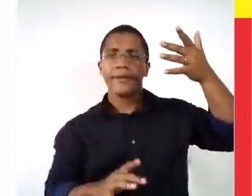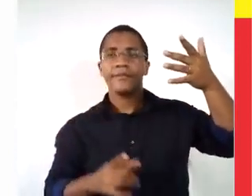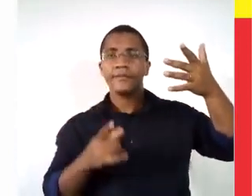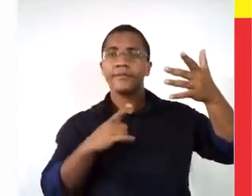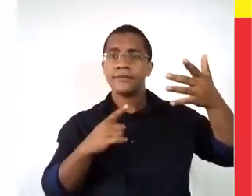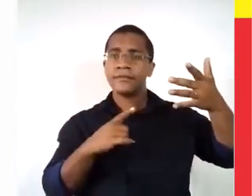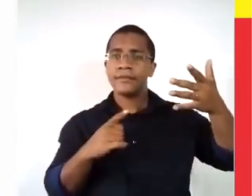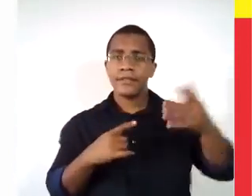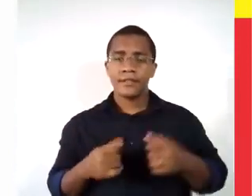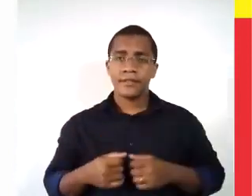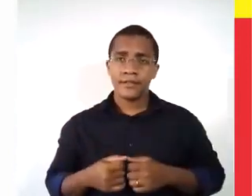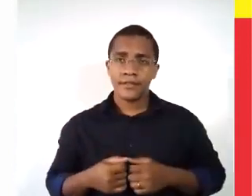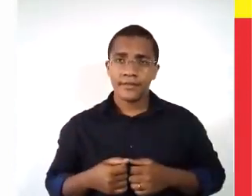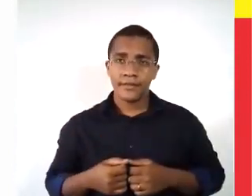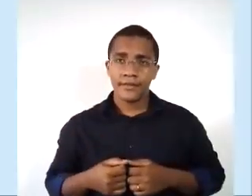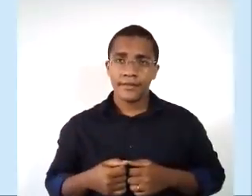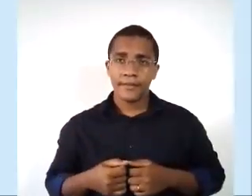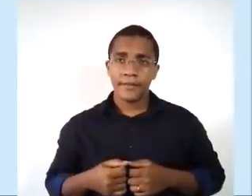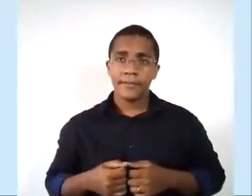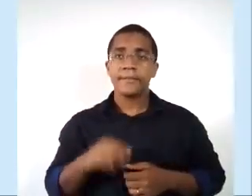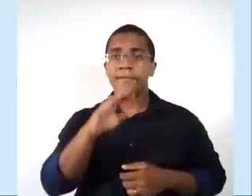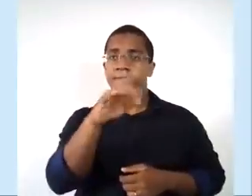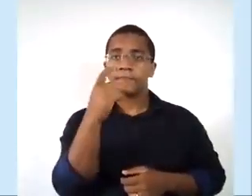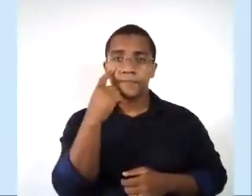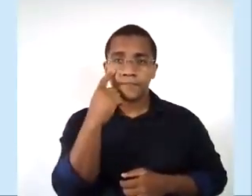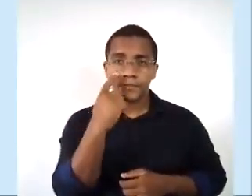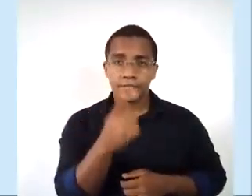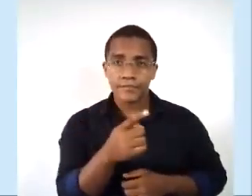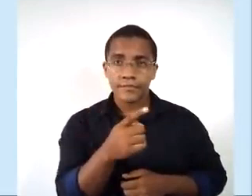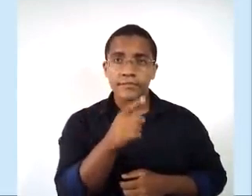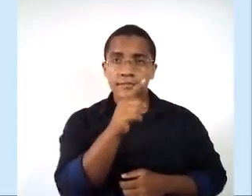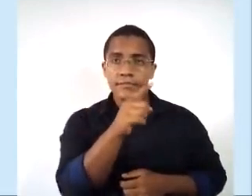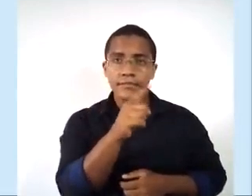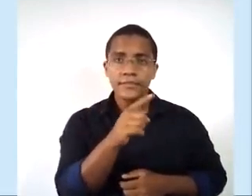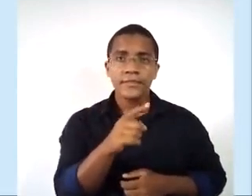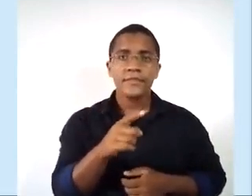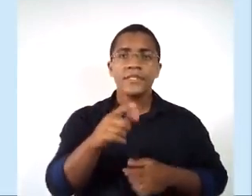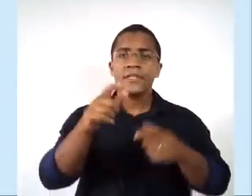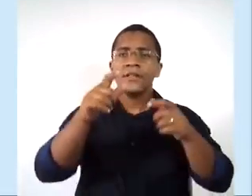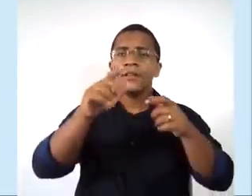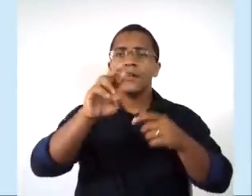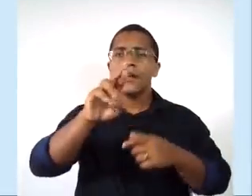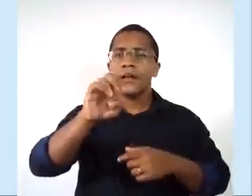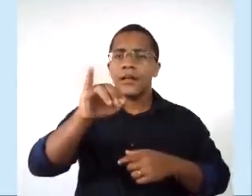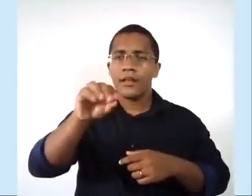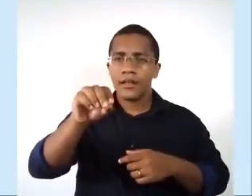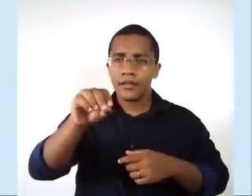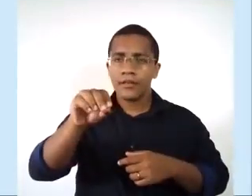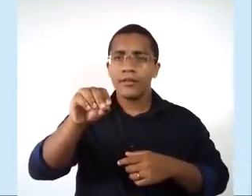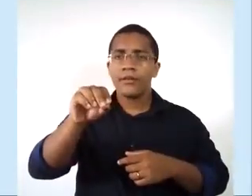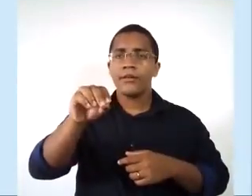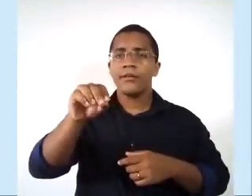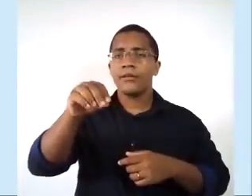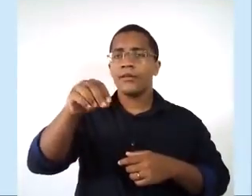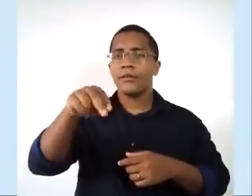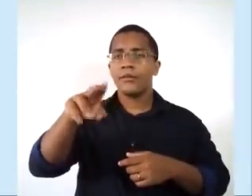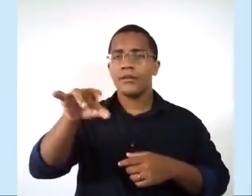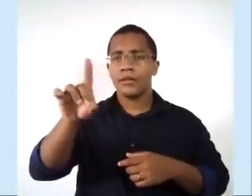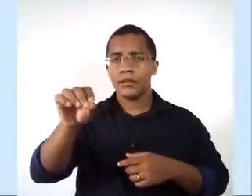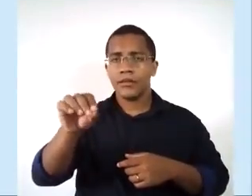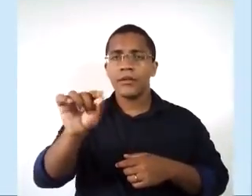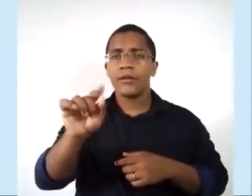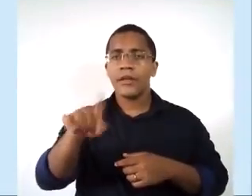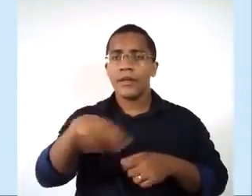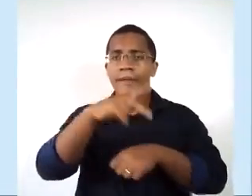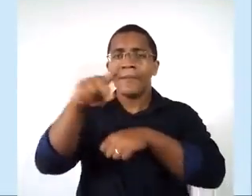sul, Portugal, Grécia e Espanha, ok? Eu destaco aí, gente, o Reino Unido, porque o Reino Unido não é só um país, tá? São vários, a